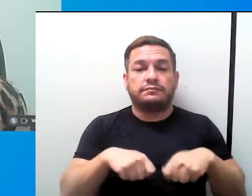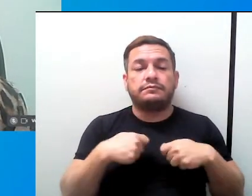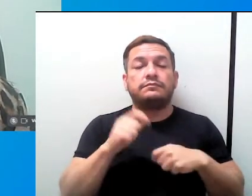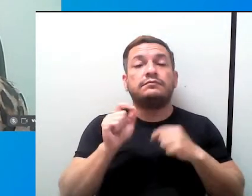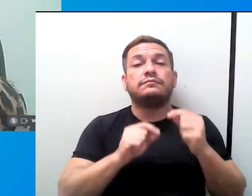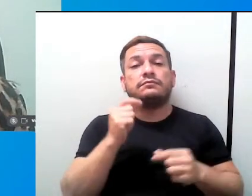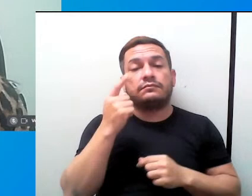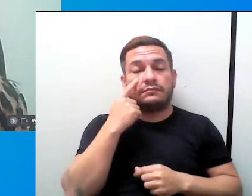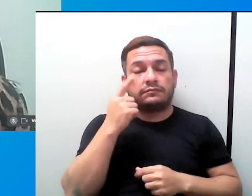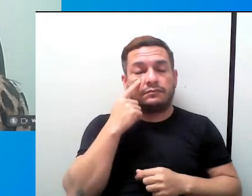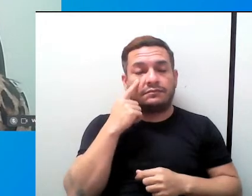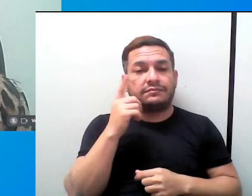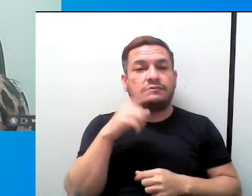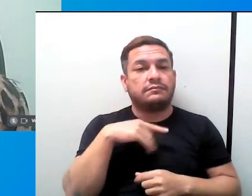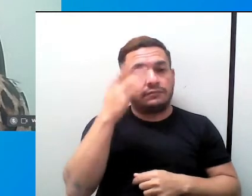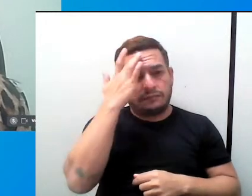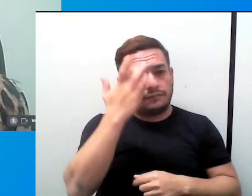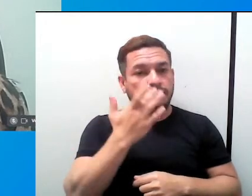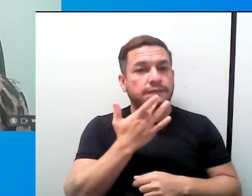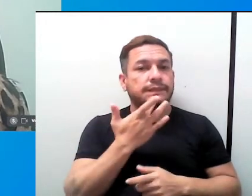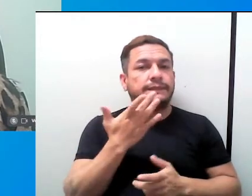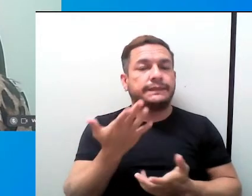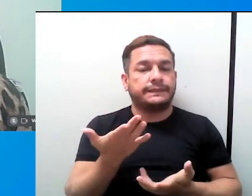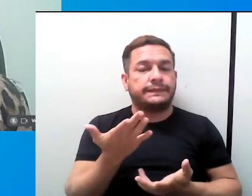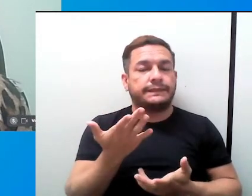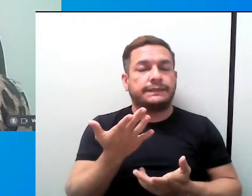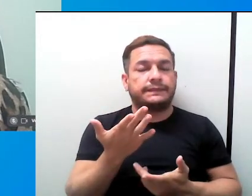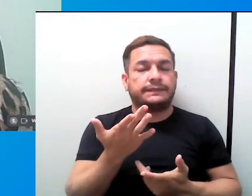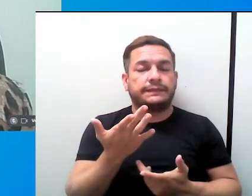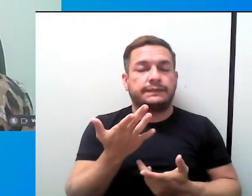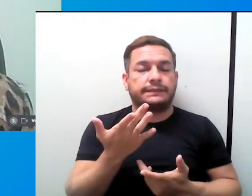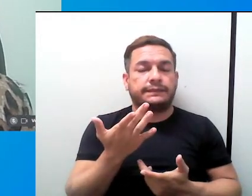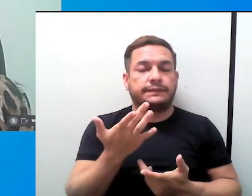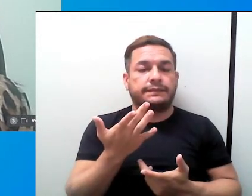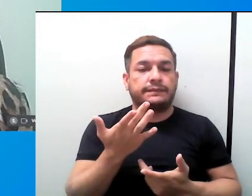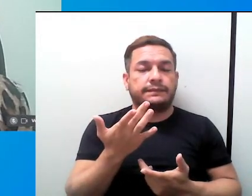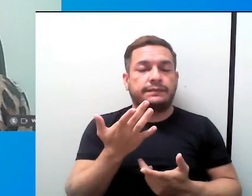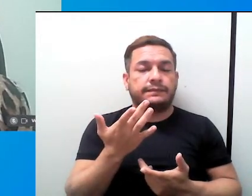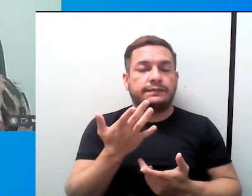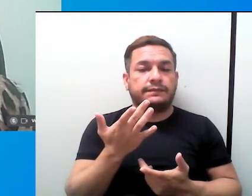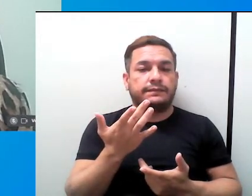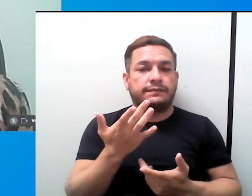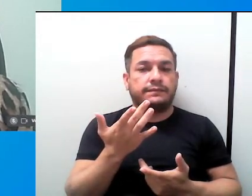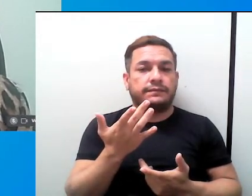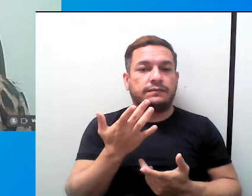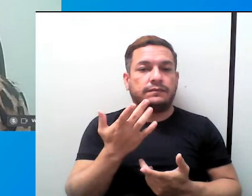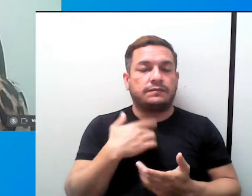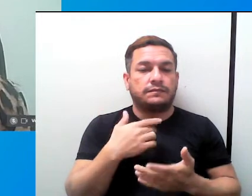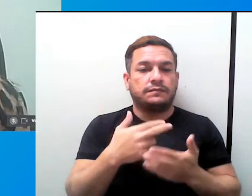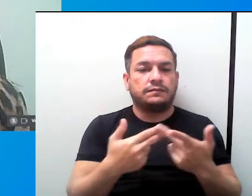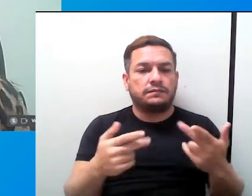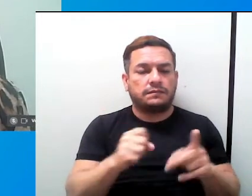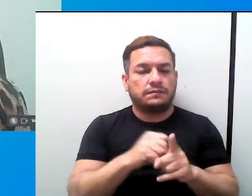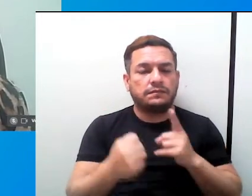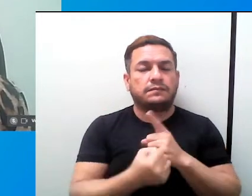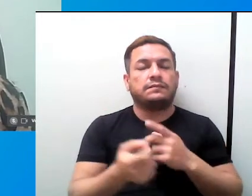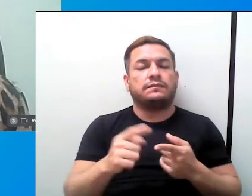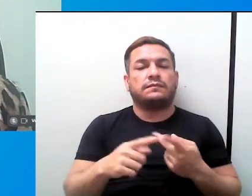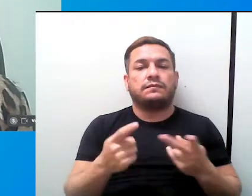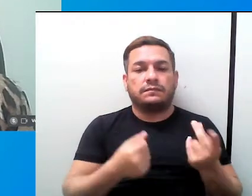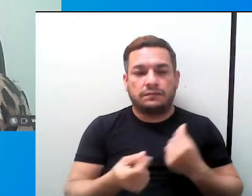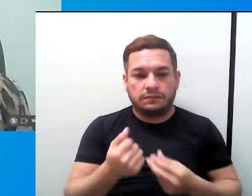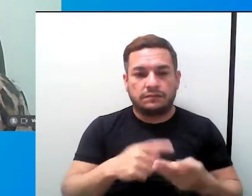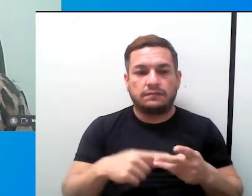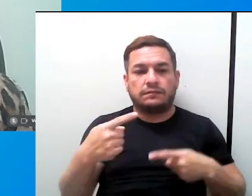muito comprometida com os aspectos sociais, econômicos,